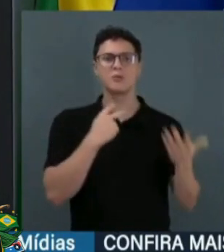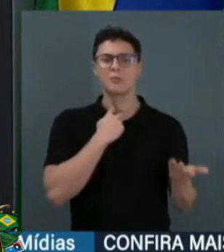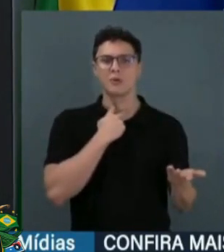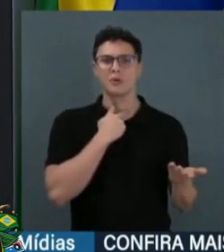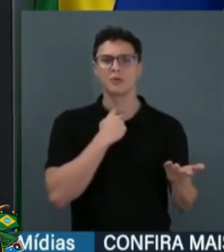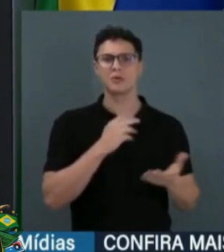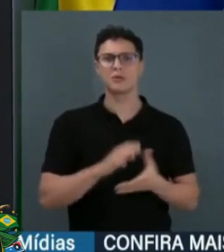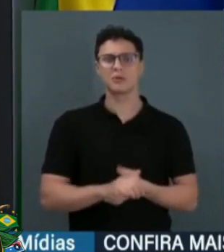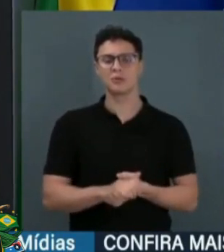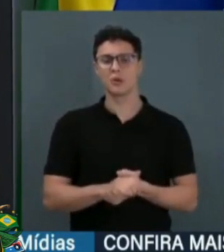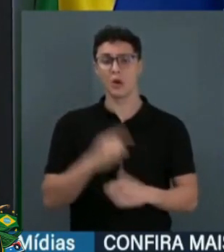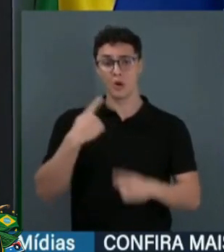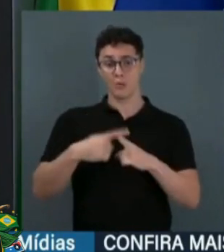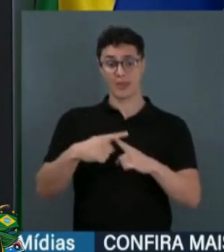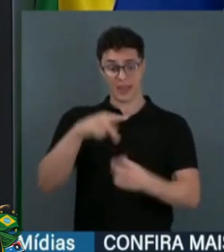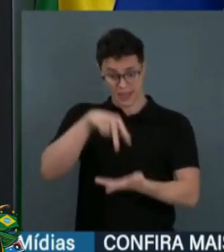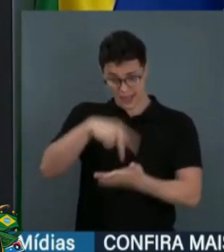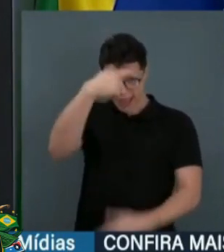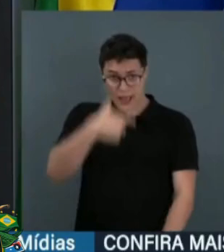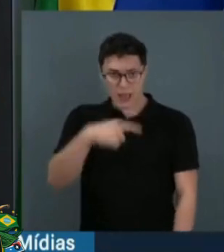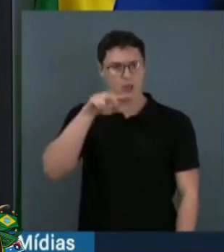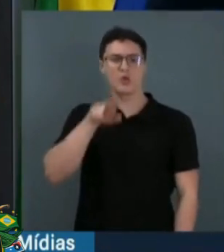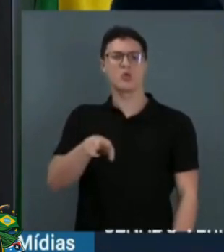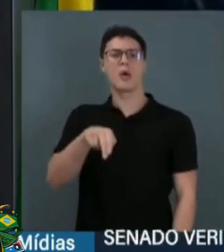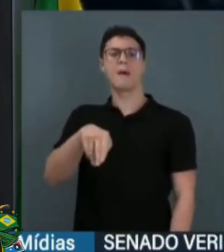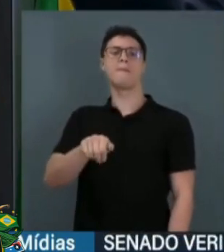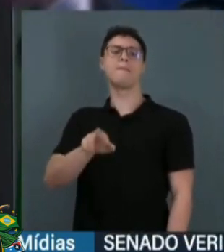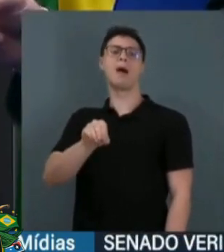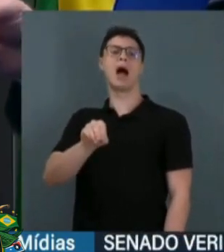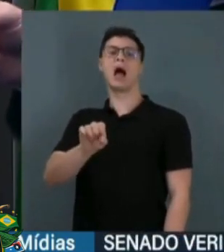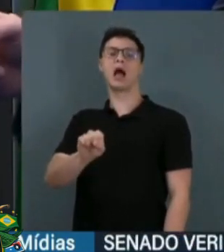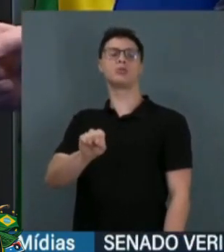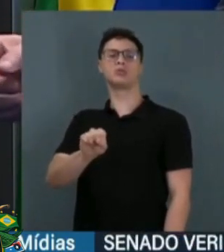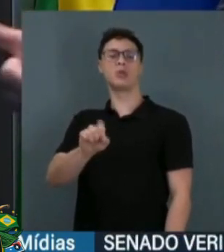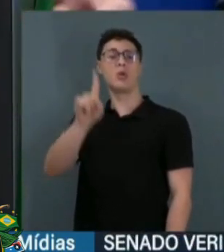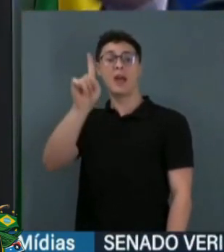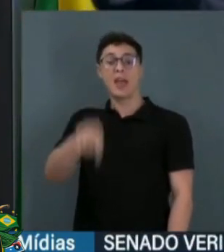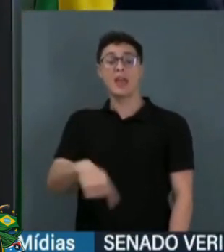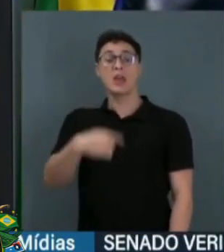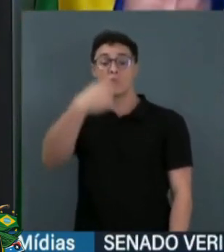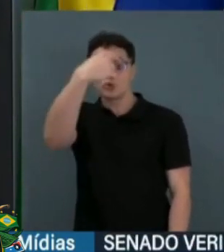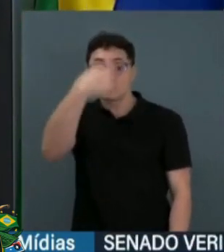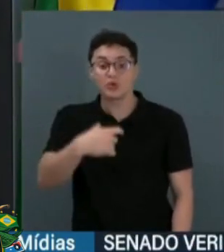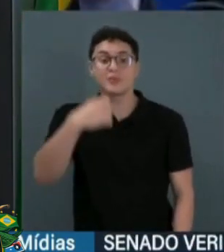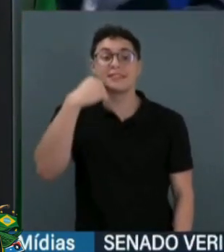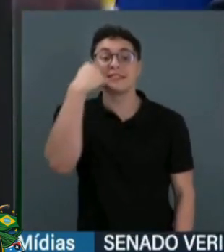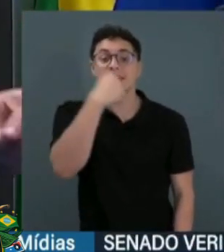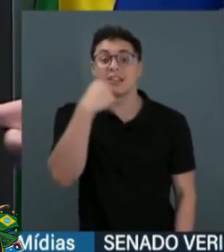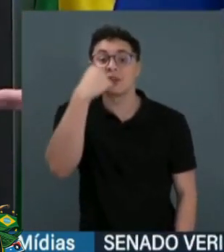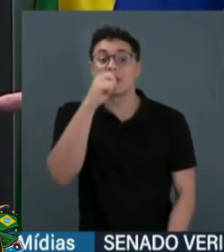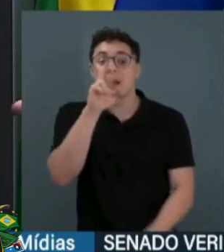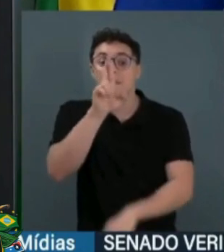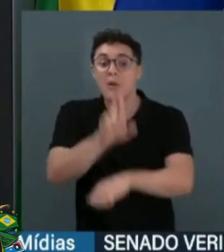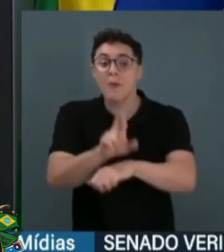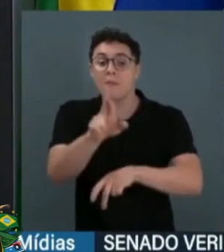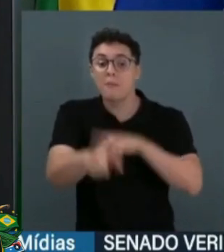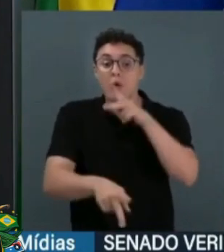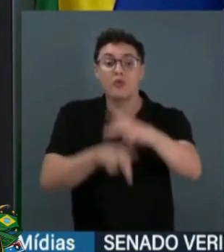sociedade, porque quem está aqui não é o Marcos Duval, não, é o senador do Espírito Santo, representando os